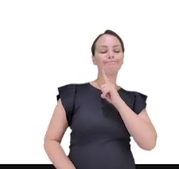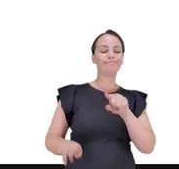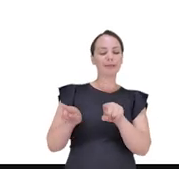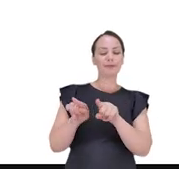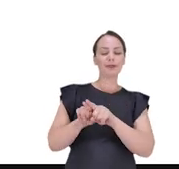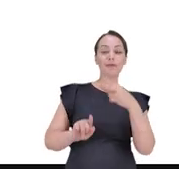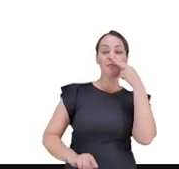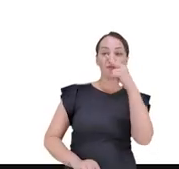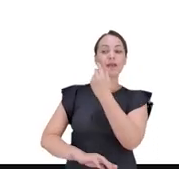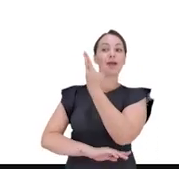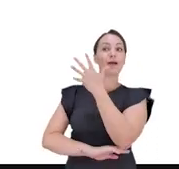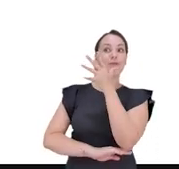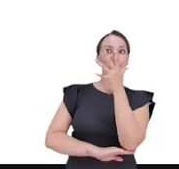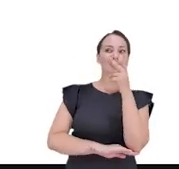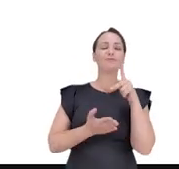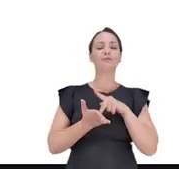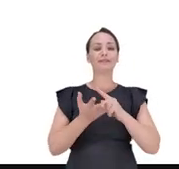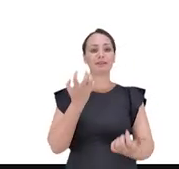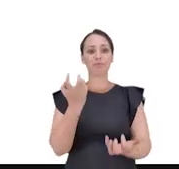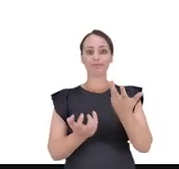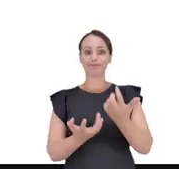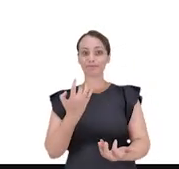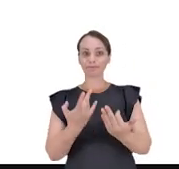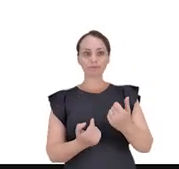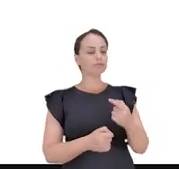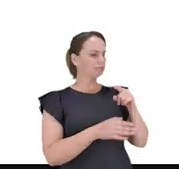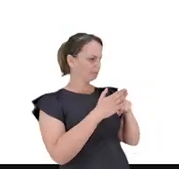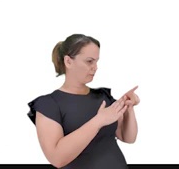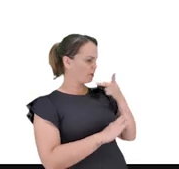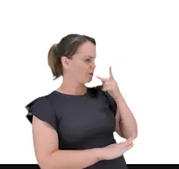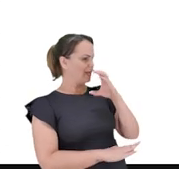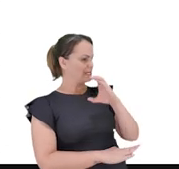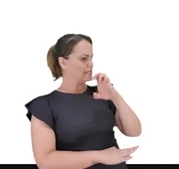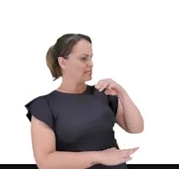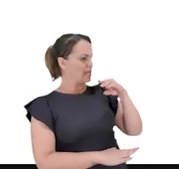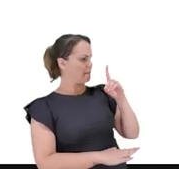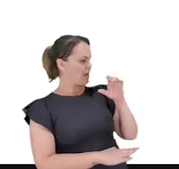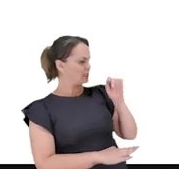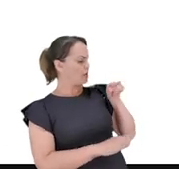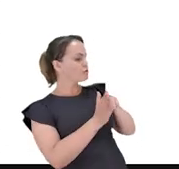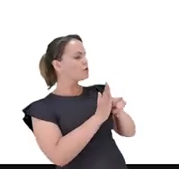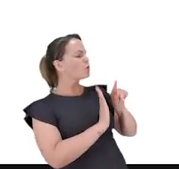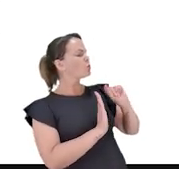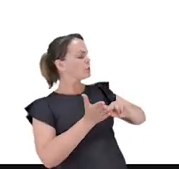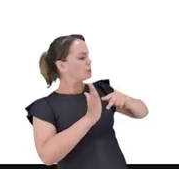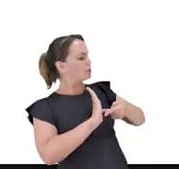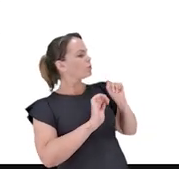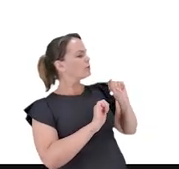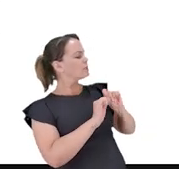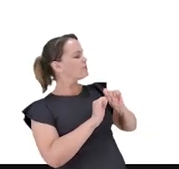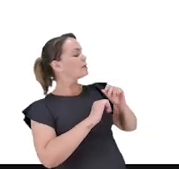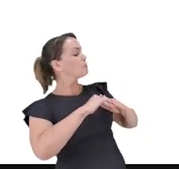conhecimento que a floresta realmente está pegando fogo. A gente começou falando que você era pesquisadora do CEMADEM. O que significa CEMADEM e o que, que você faz